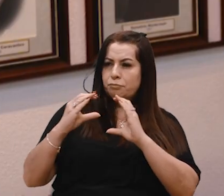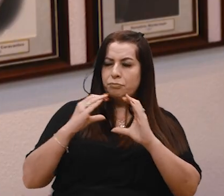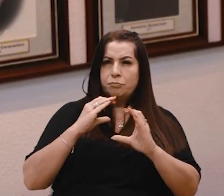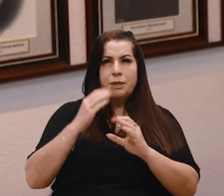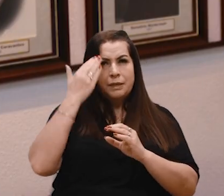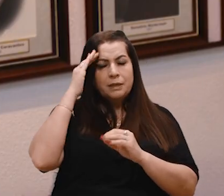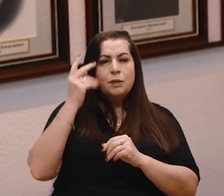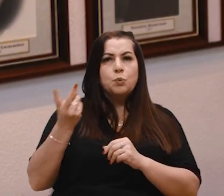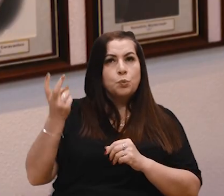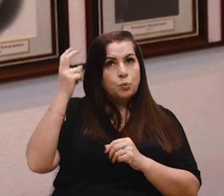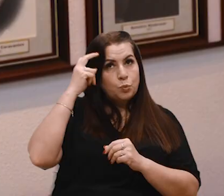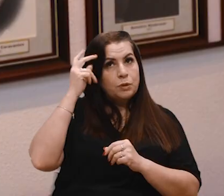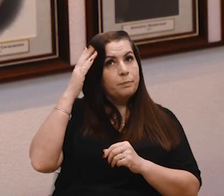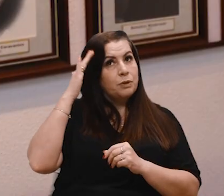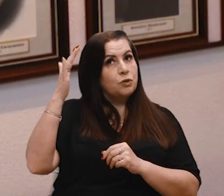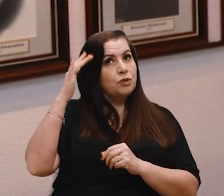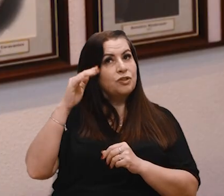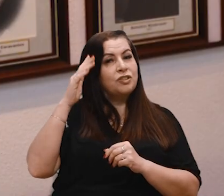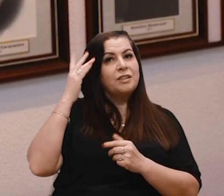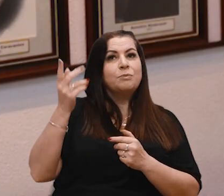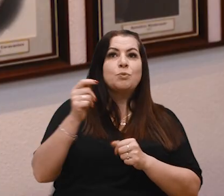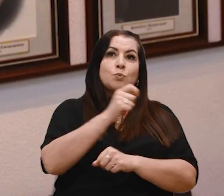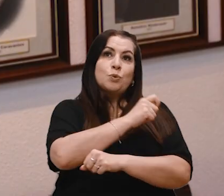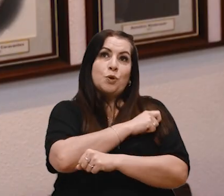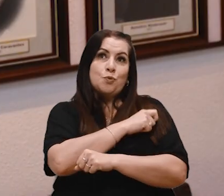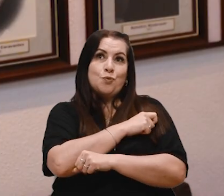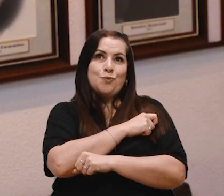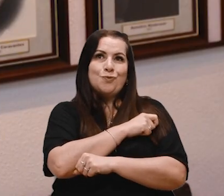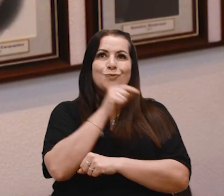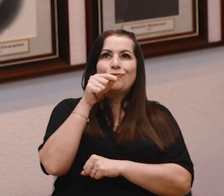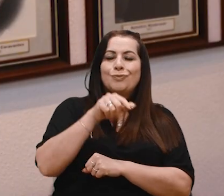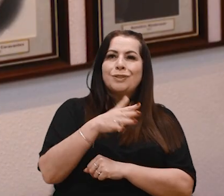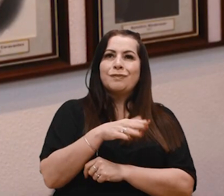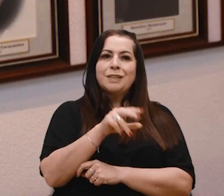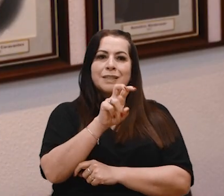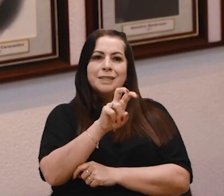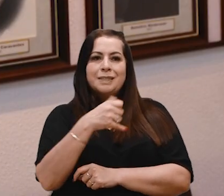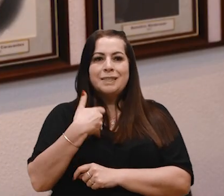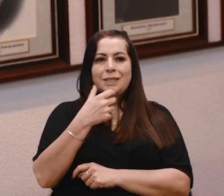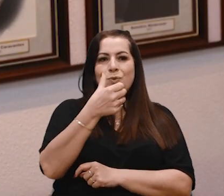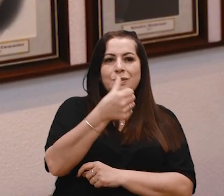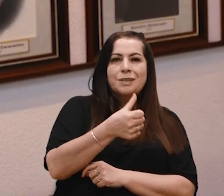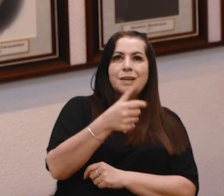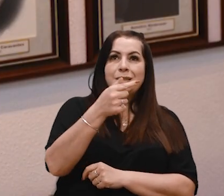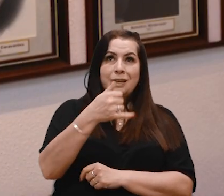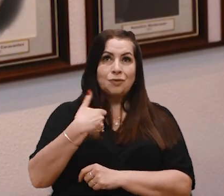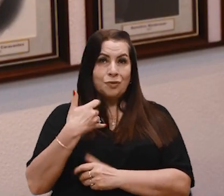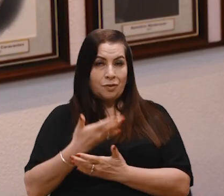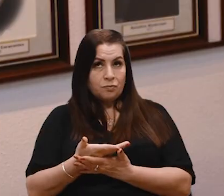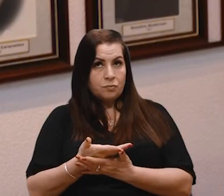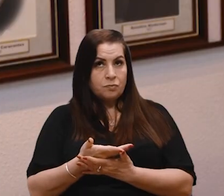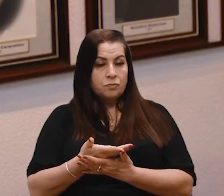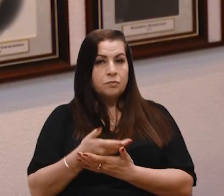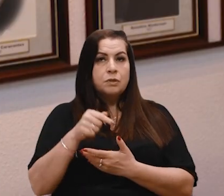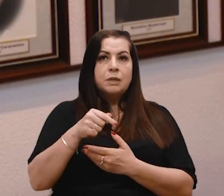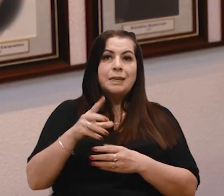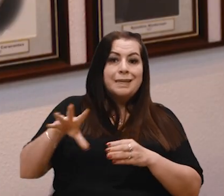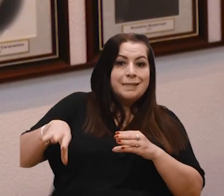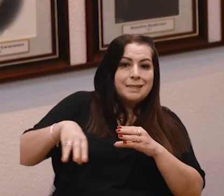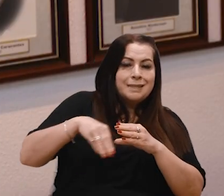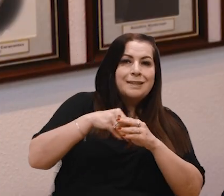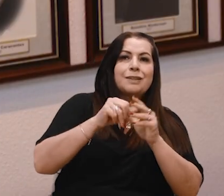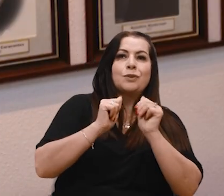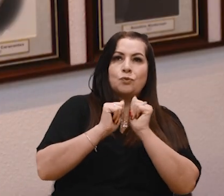de conversar, entender a nossa cultura. Imagina para um estudante, né, que chega talvez com 5, 6, 7 anos